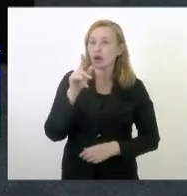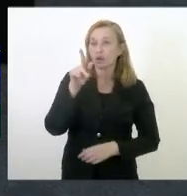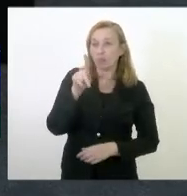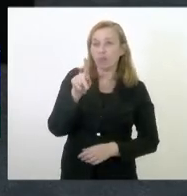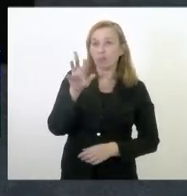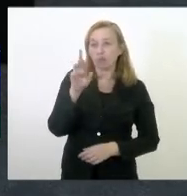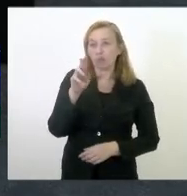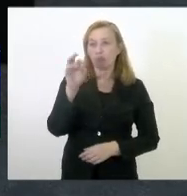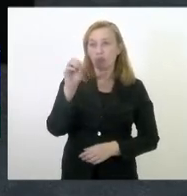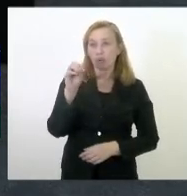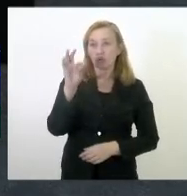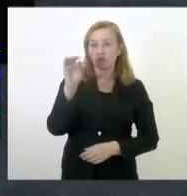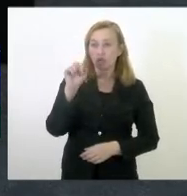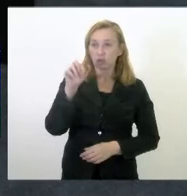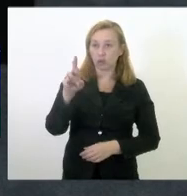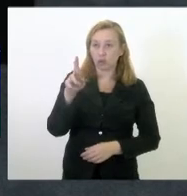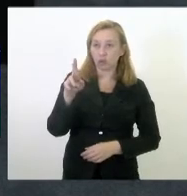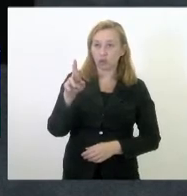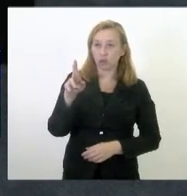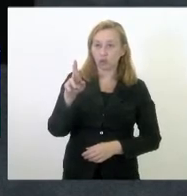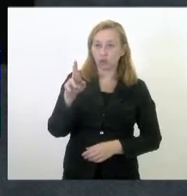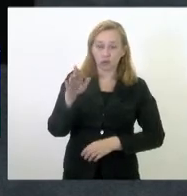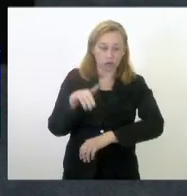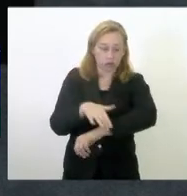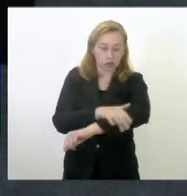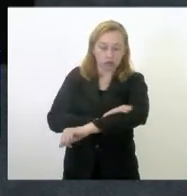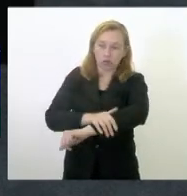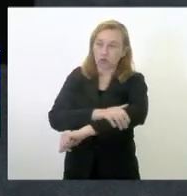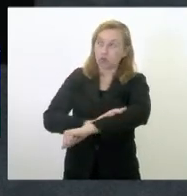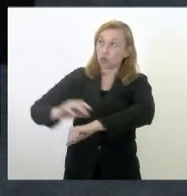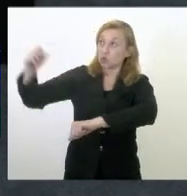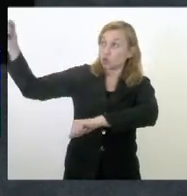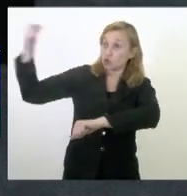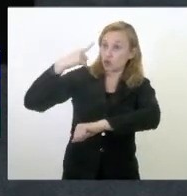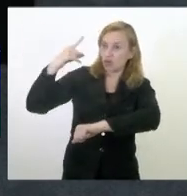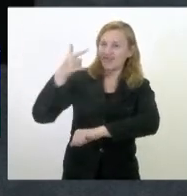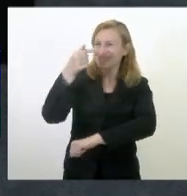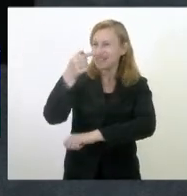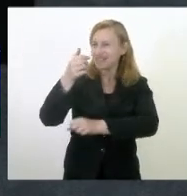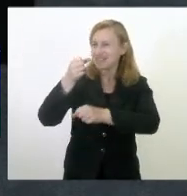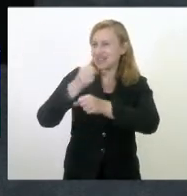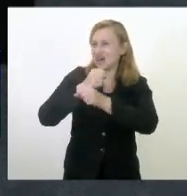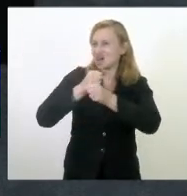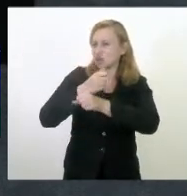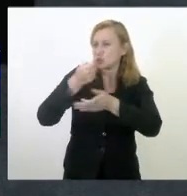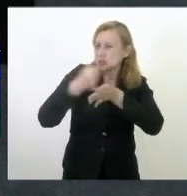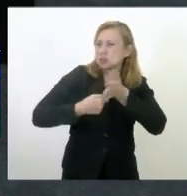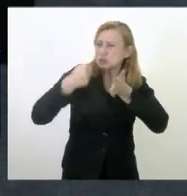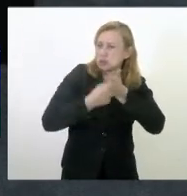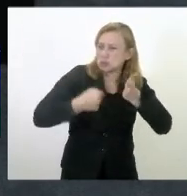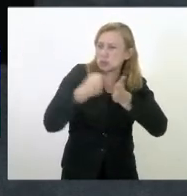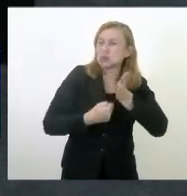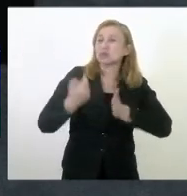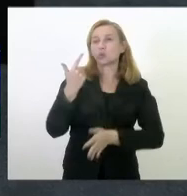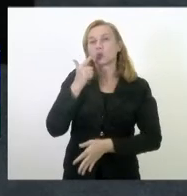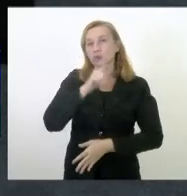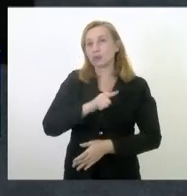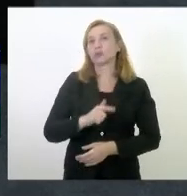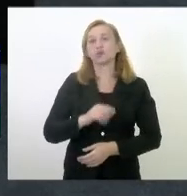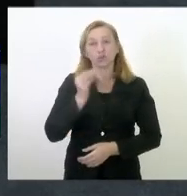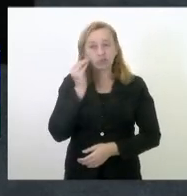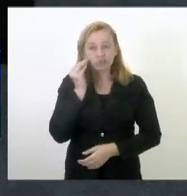solar. Deputado Márcio Pacheco, foi mais de 7 anos de luta, até que consegui. Tive a